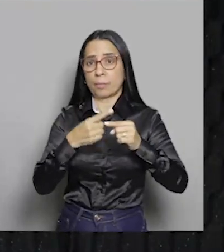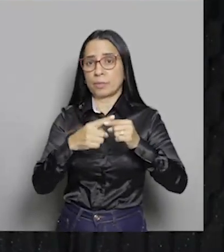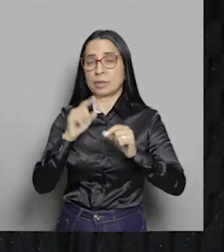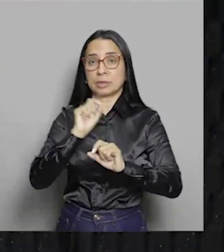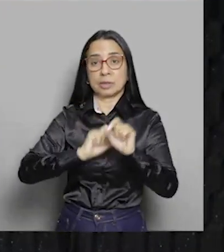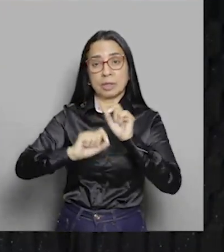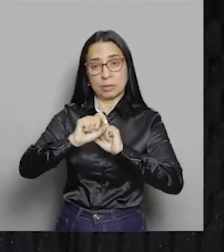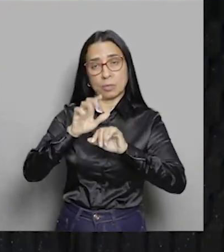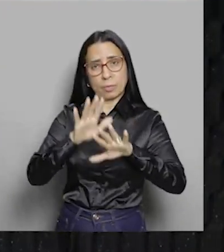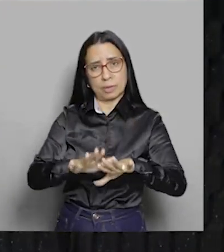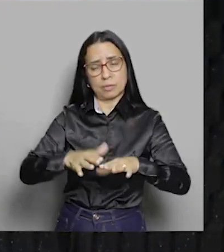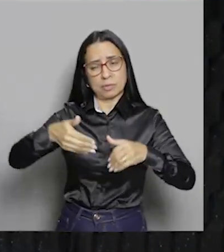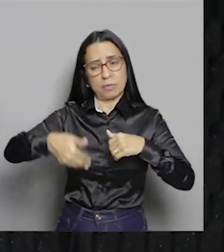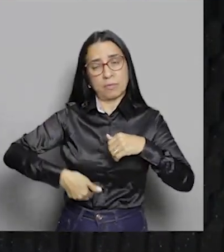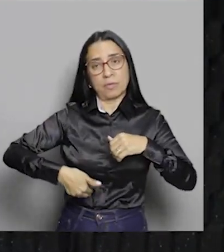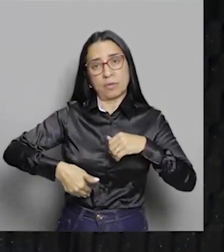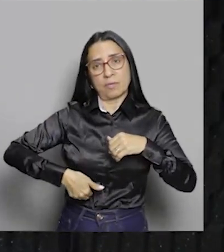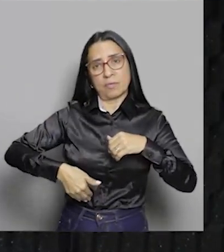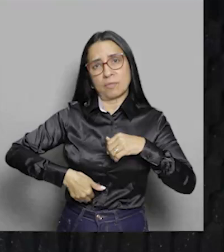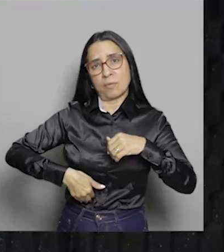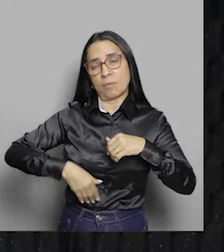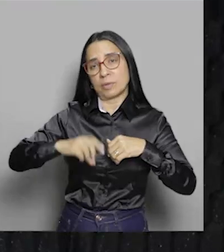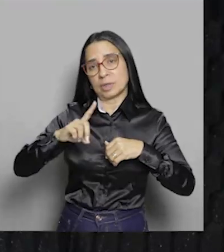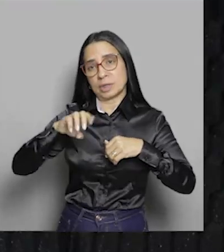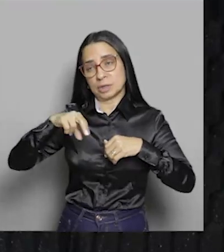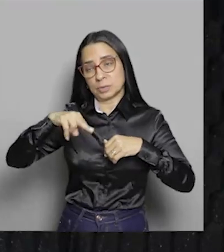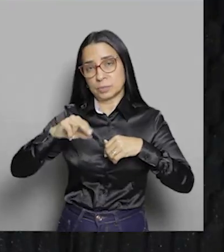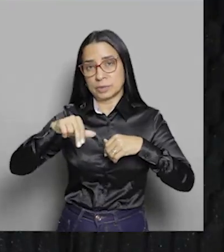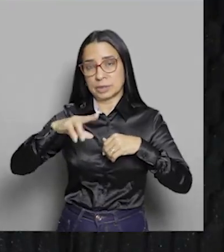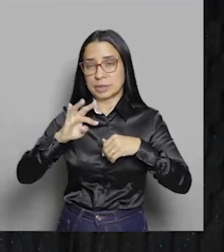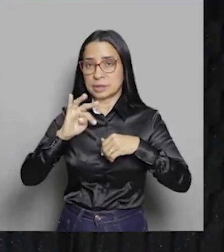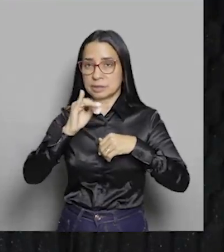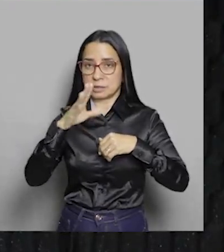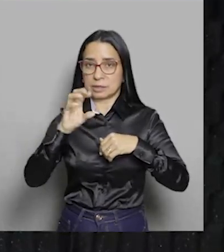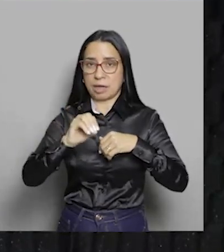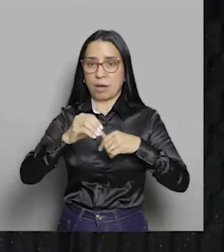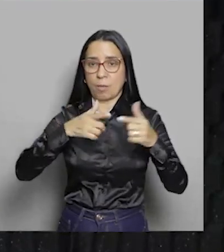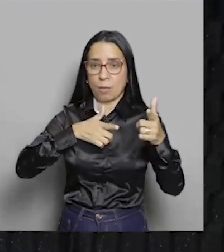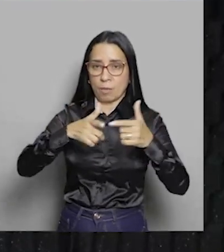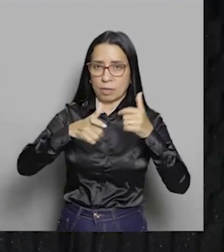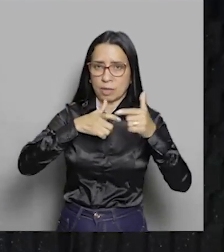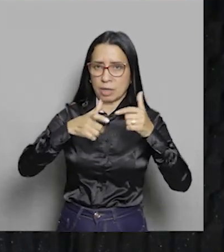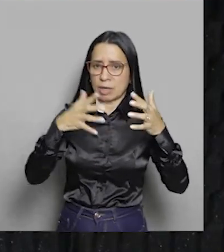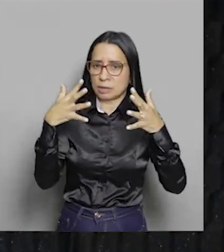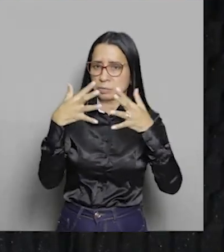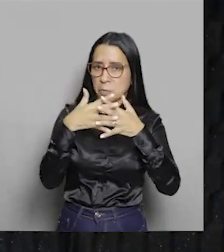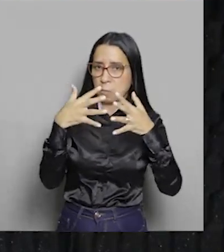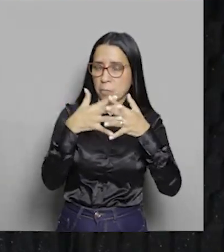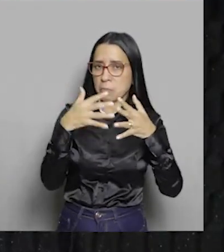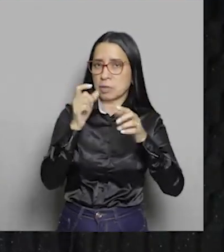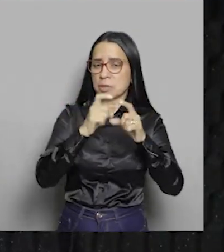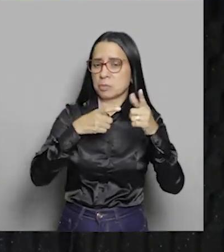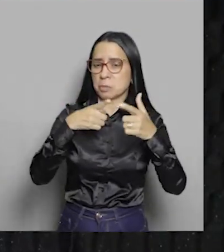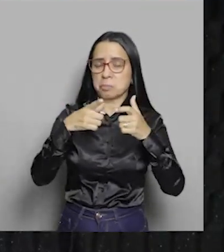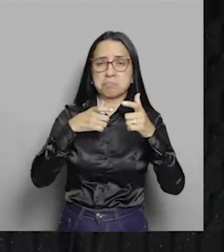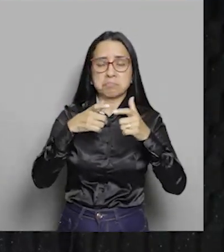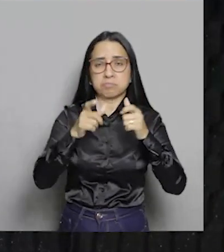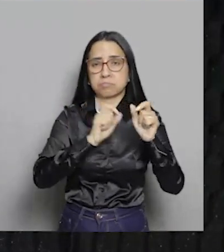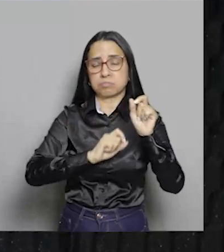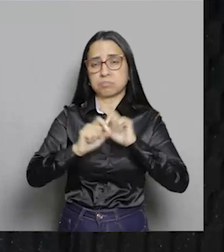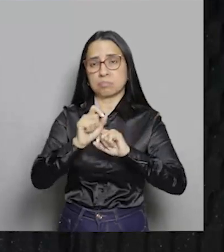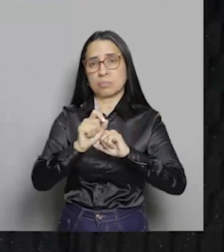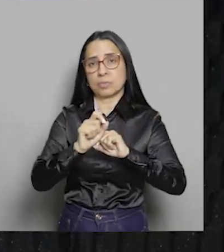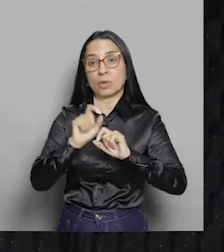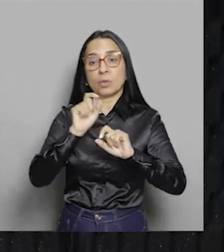herança fome, desnutrição, tá? Guerras, conflitos. Então, isso chama-se o